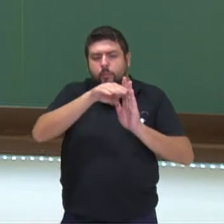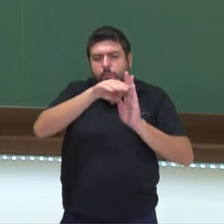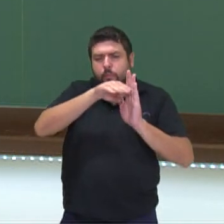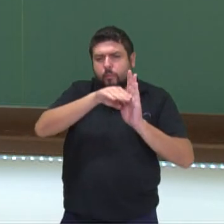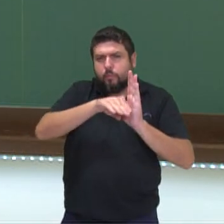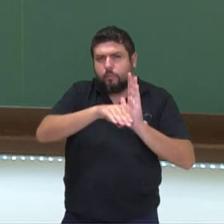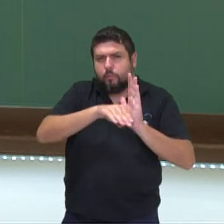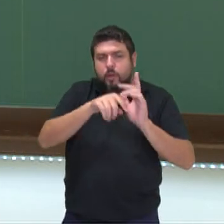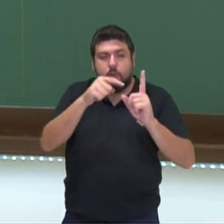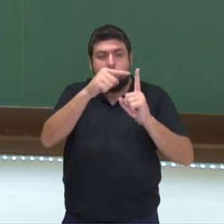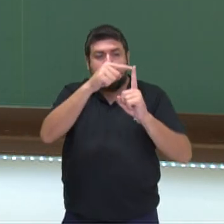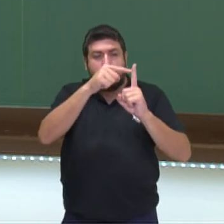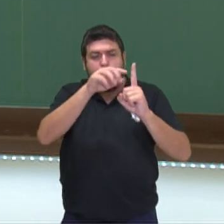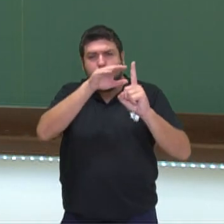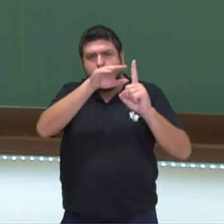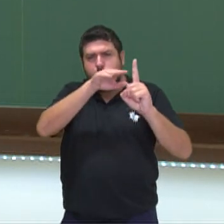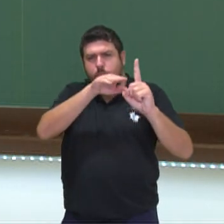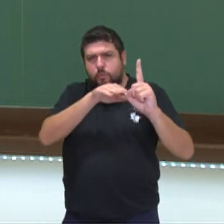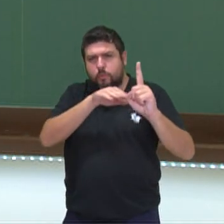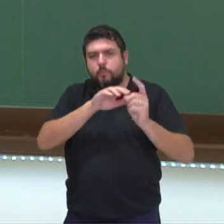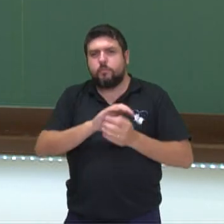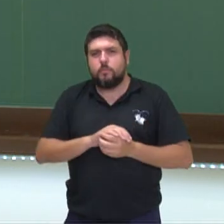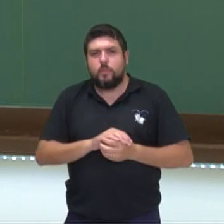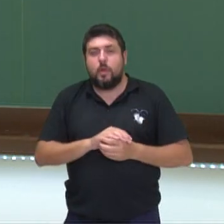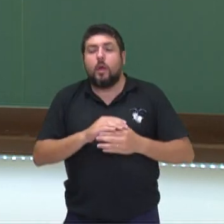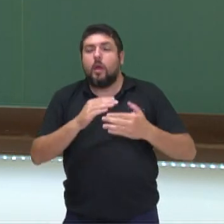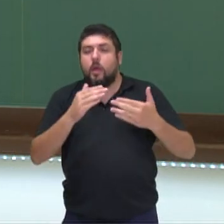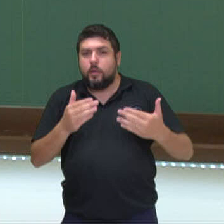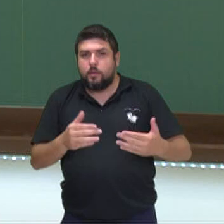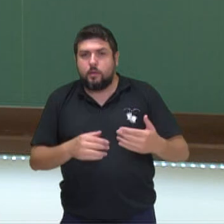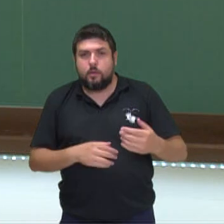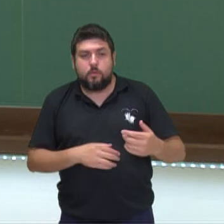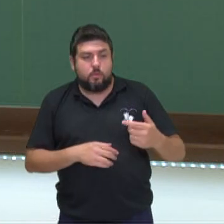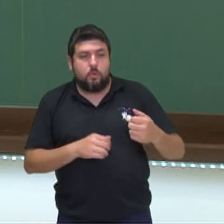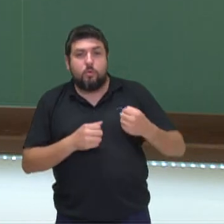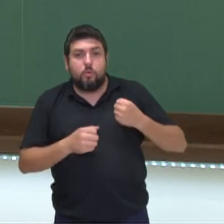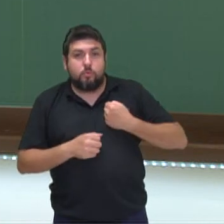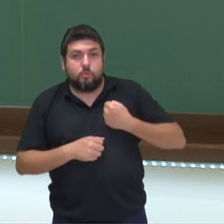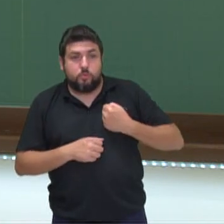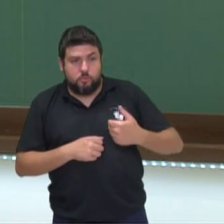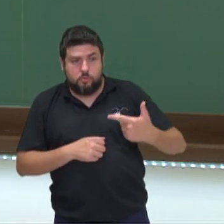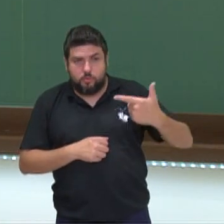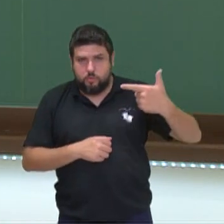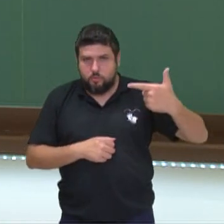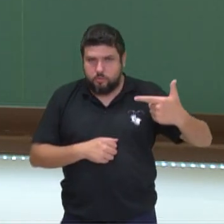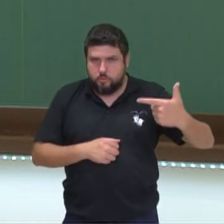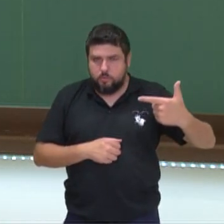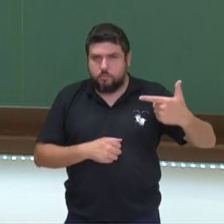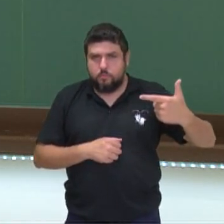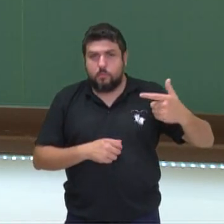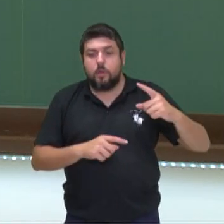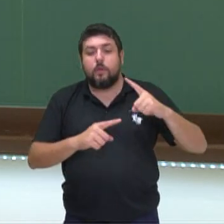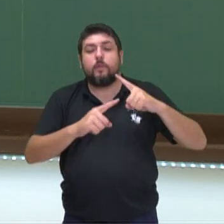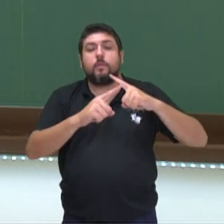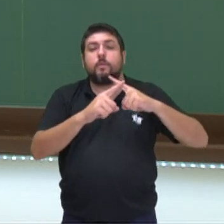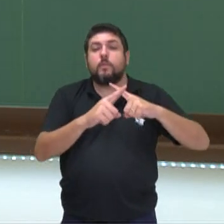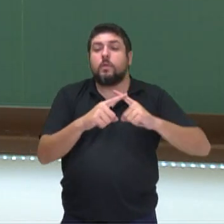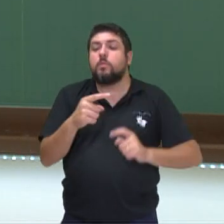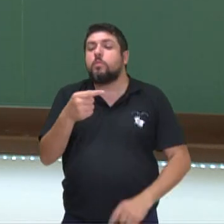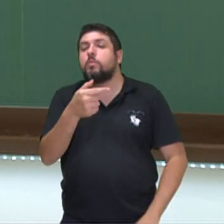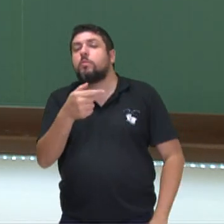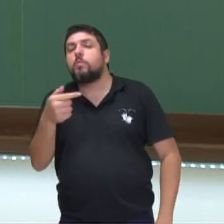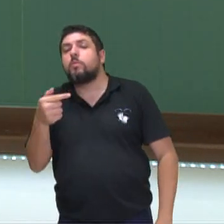esse 2, por enquanto não vou me preocupar com o sinal e vou multiplicar por 7, porque uma semana